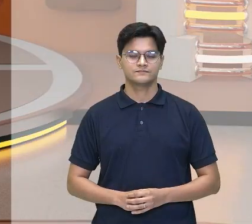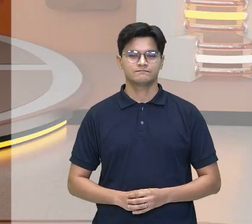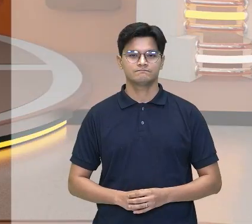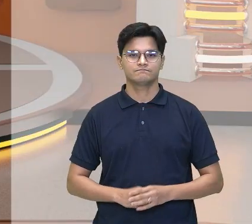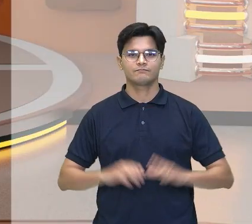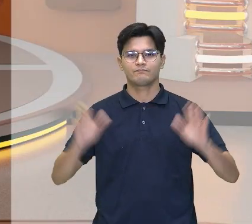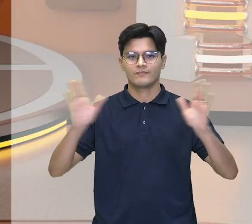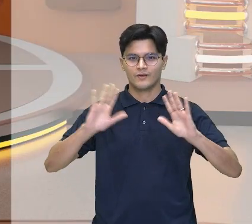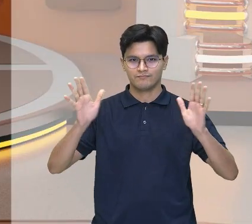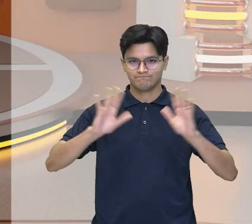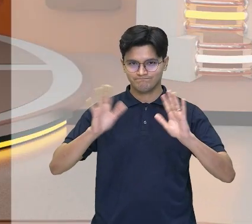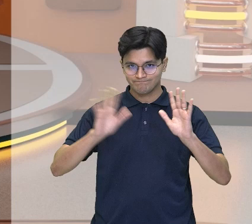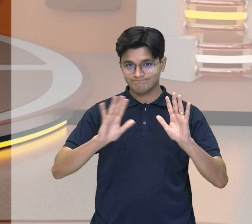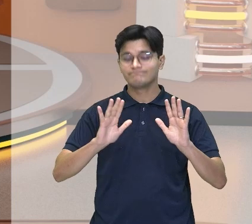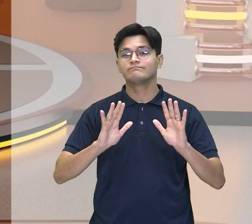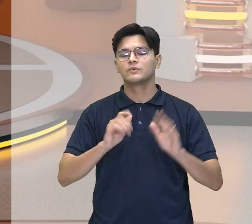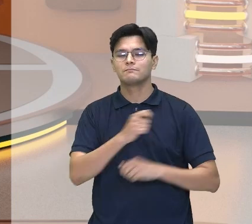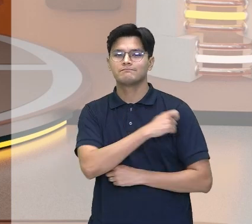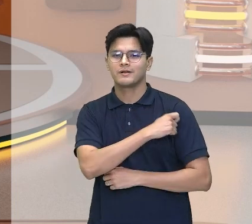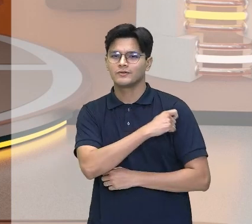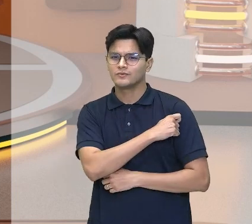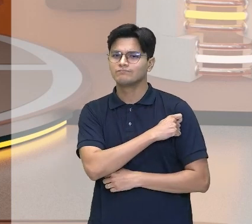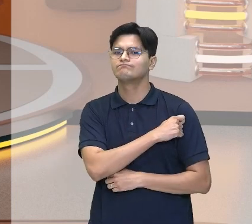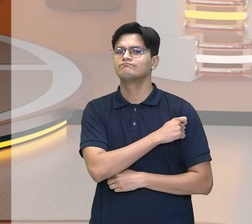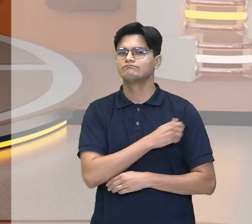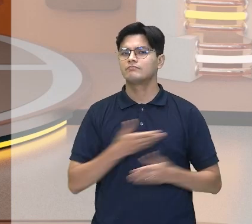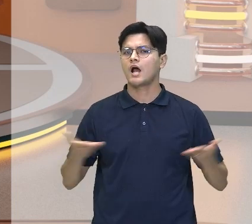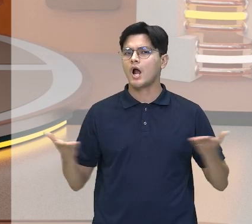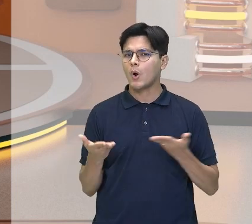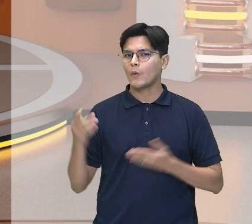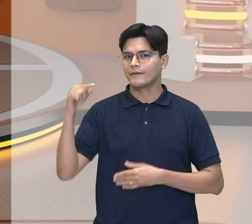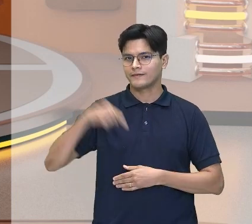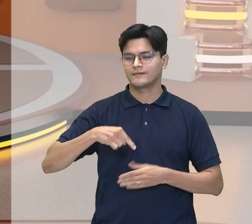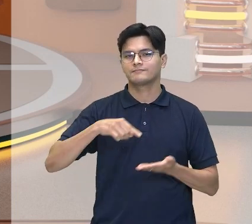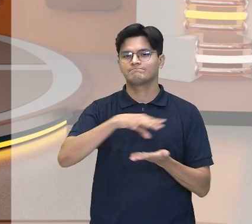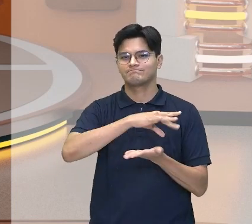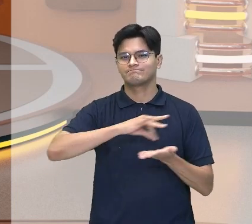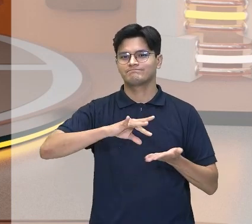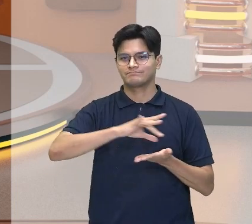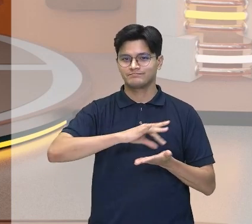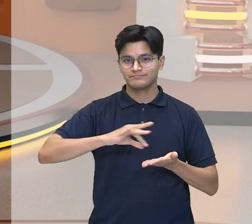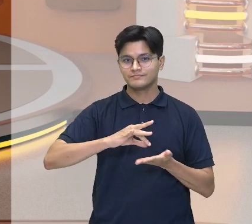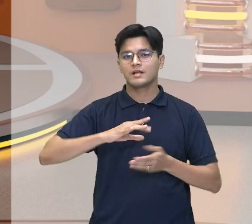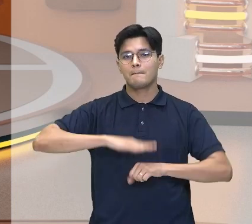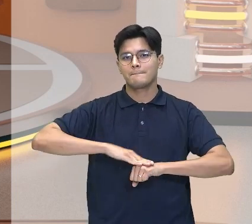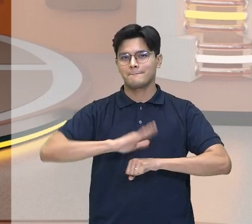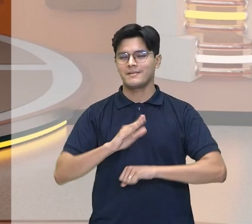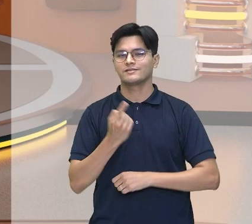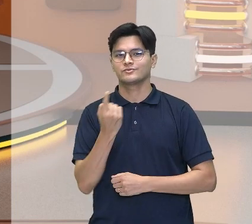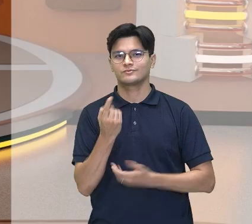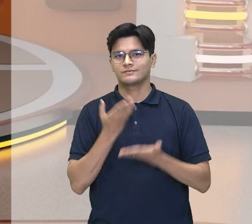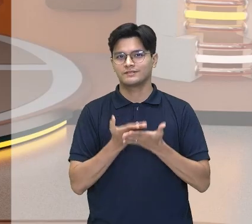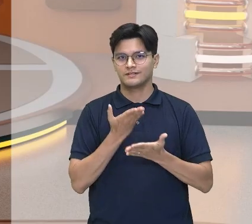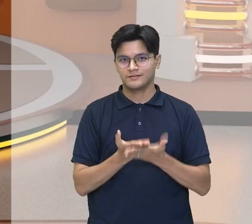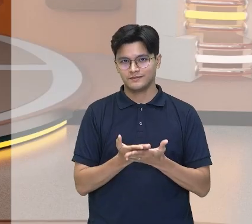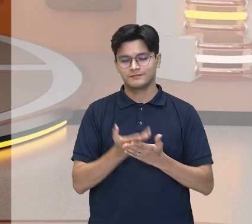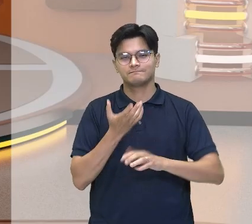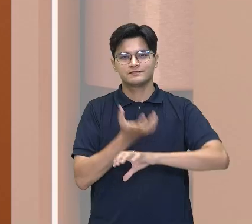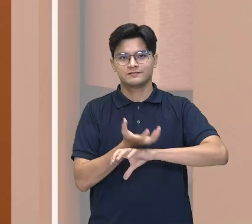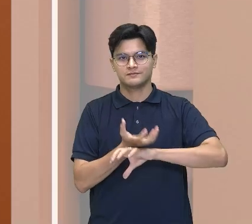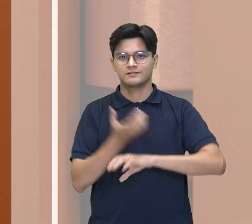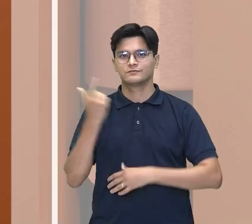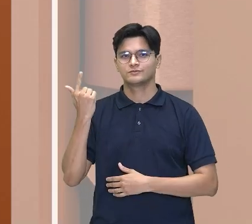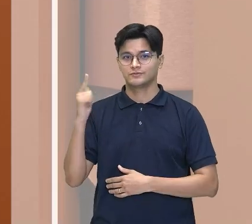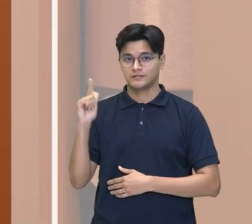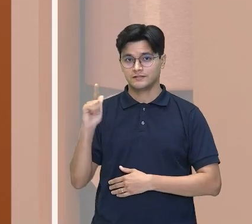Olá, turmas! Estamos diretamente aqui do Centro de Mídias de Educação do Amazonas para mais uma aula do componente de Geografia.